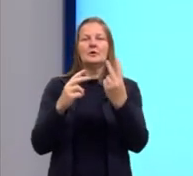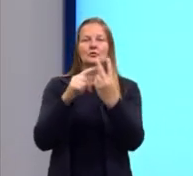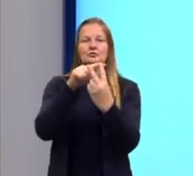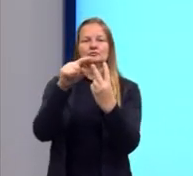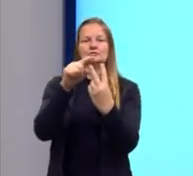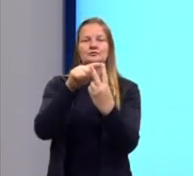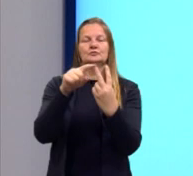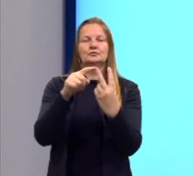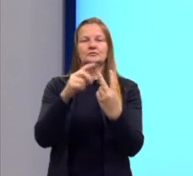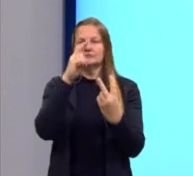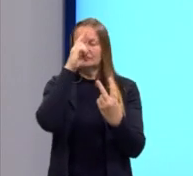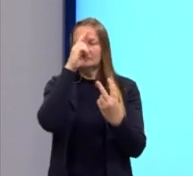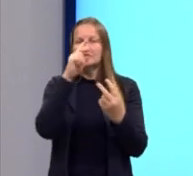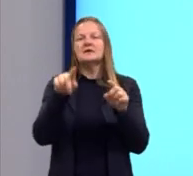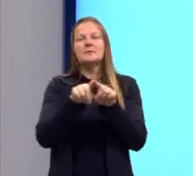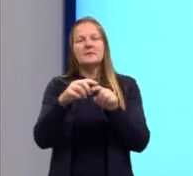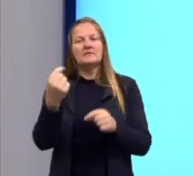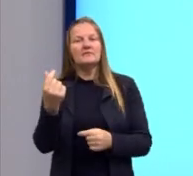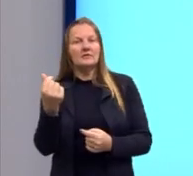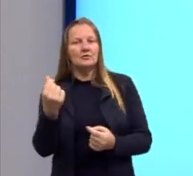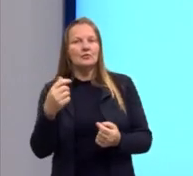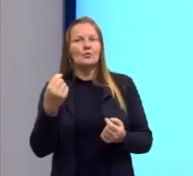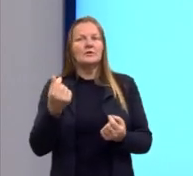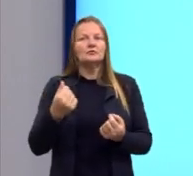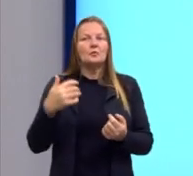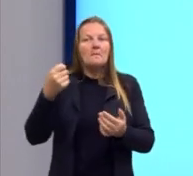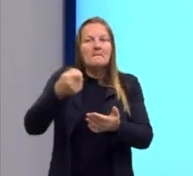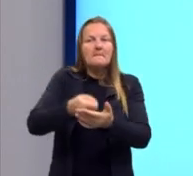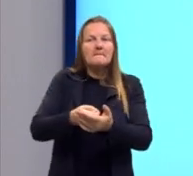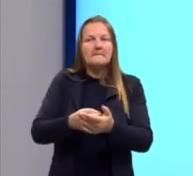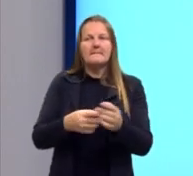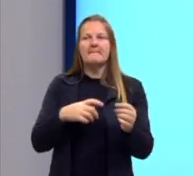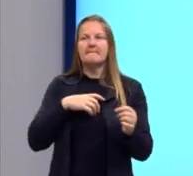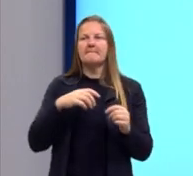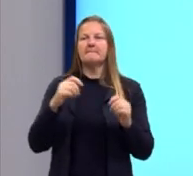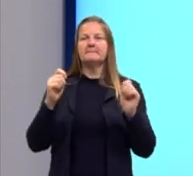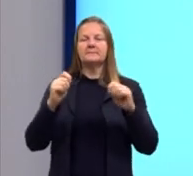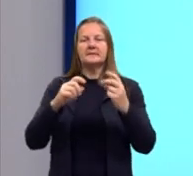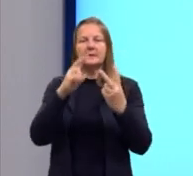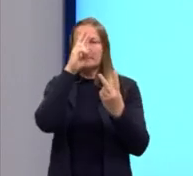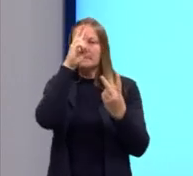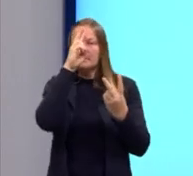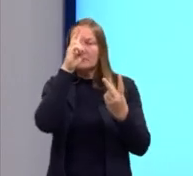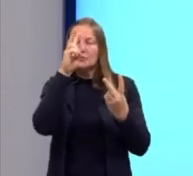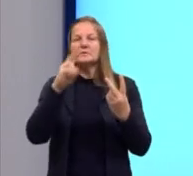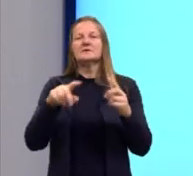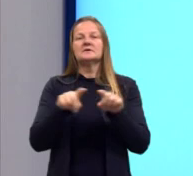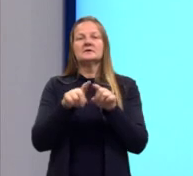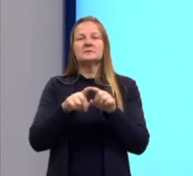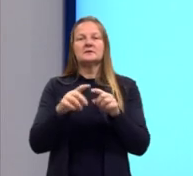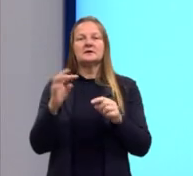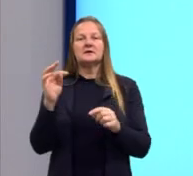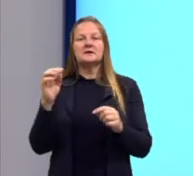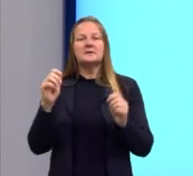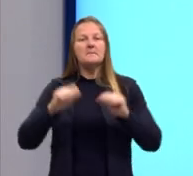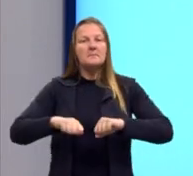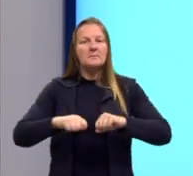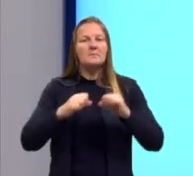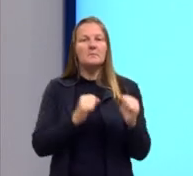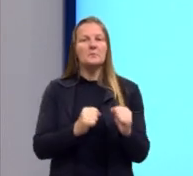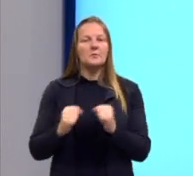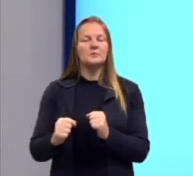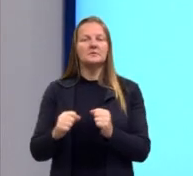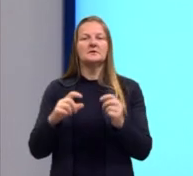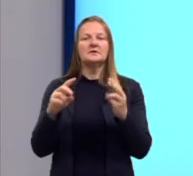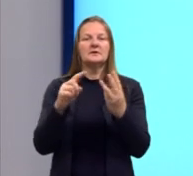e o valor mesma coisa aqui ó potência tensão e o valor e claro né como